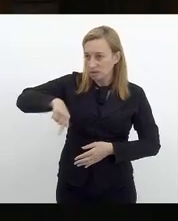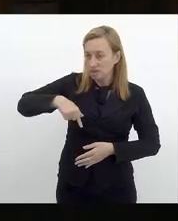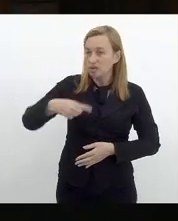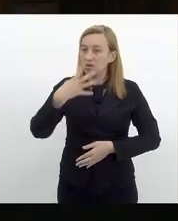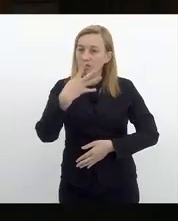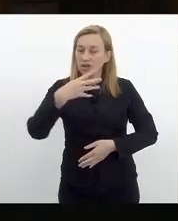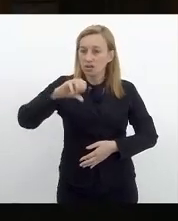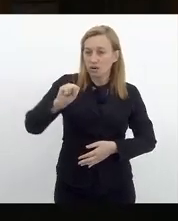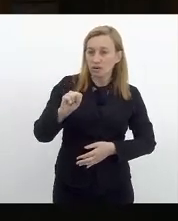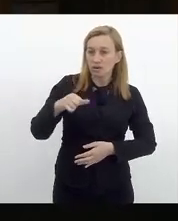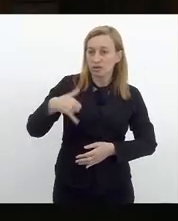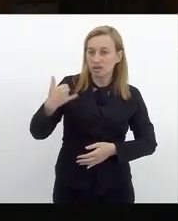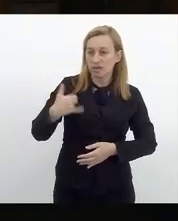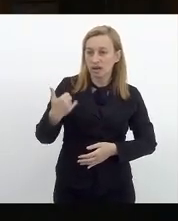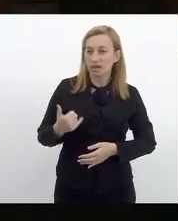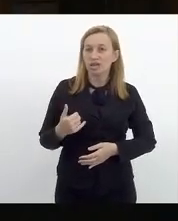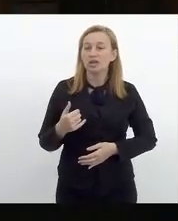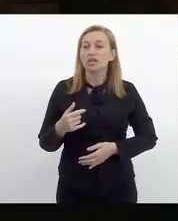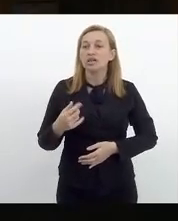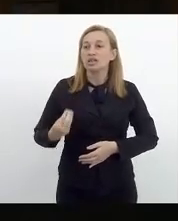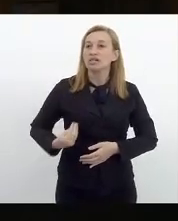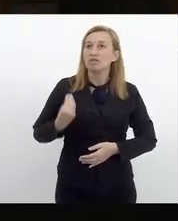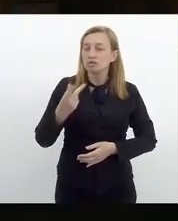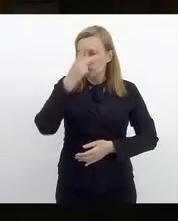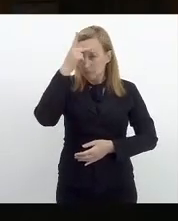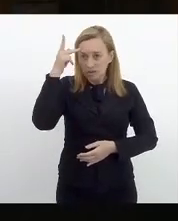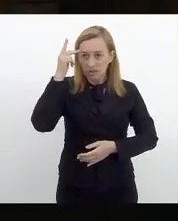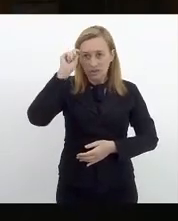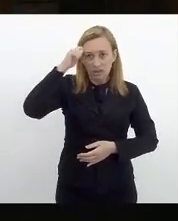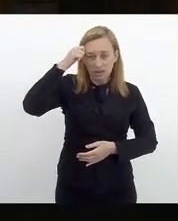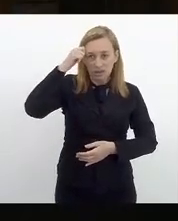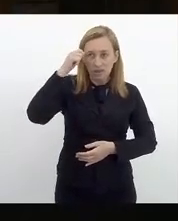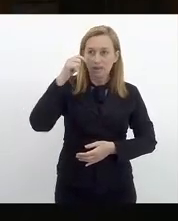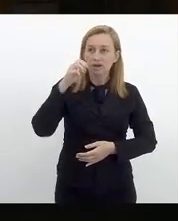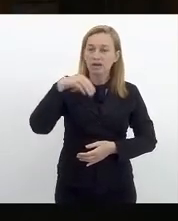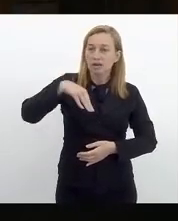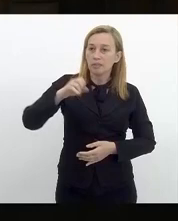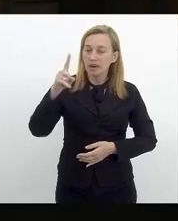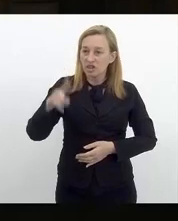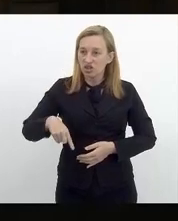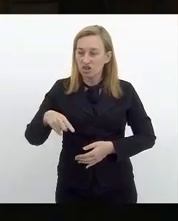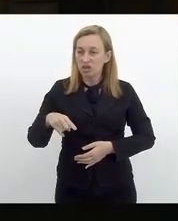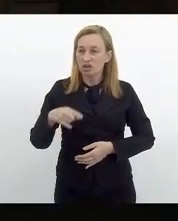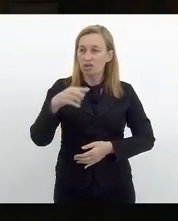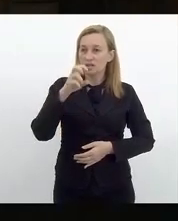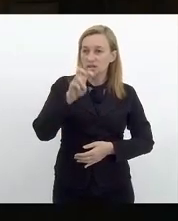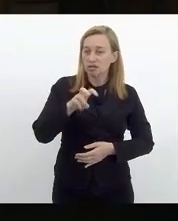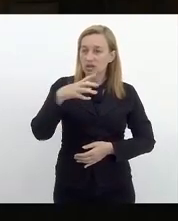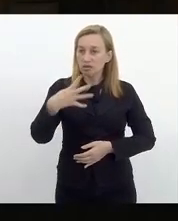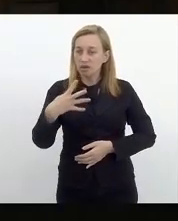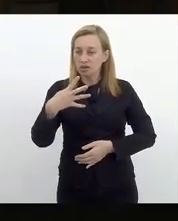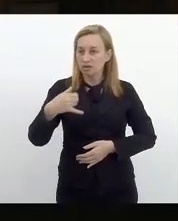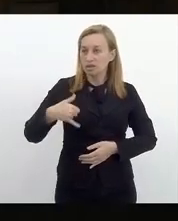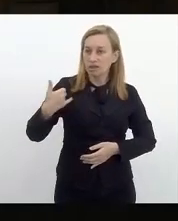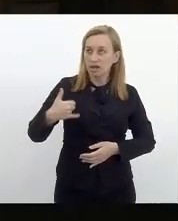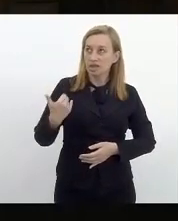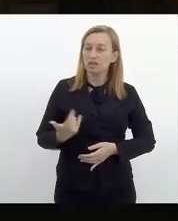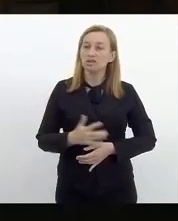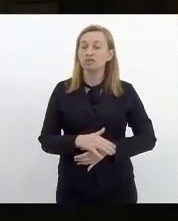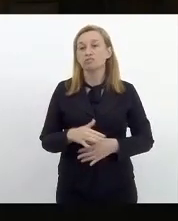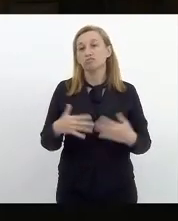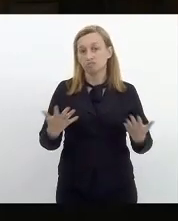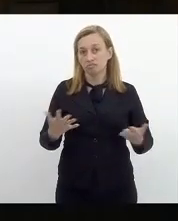48 anos a expectativa de vida de uma pessoa Preta em Magé é de 54 anos é